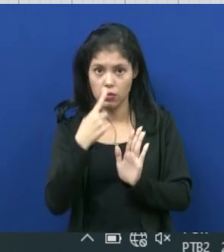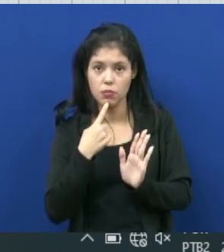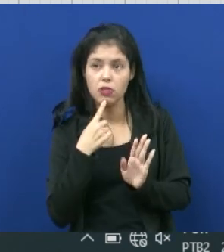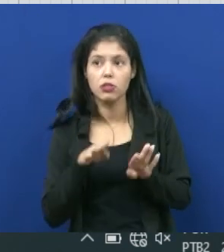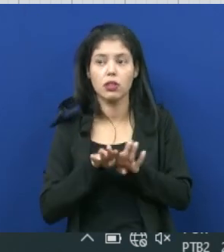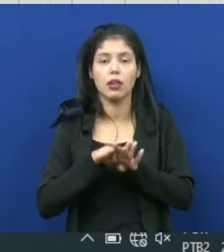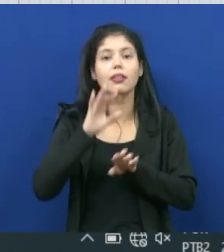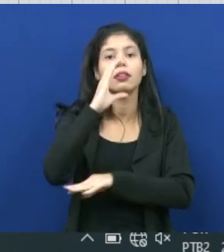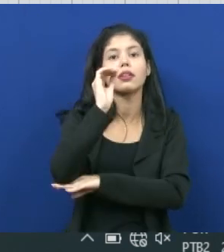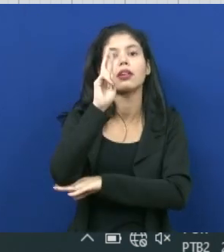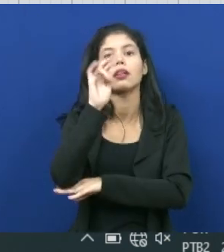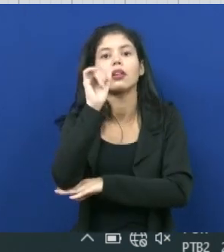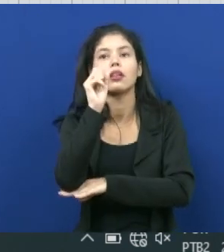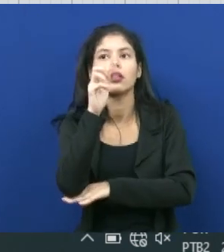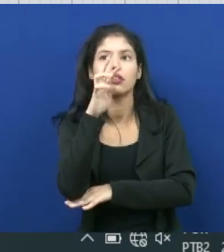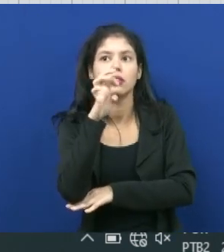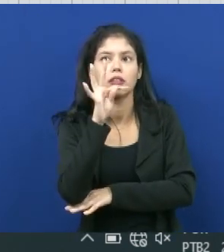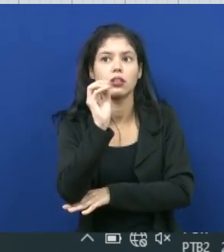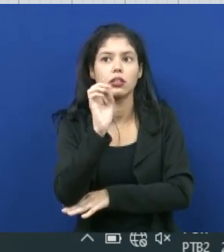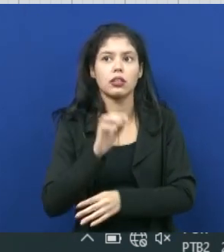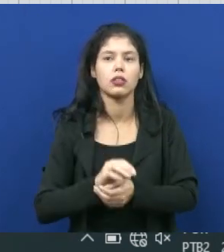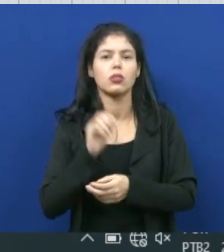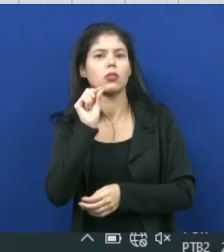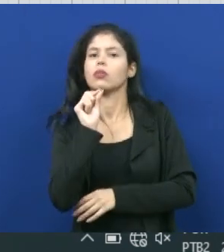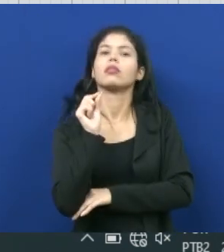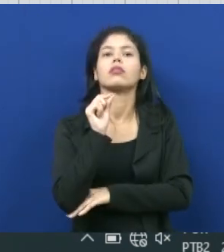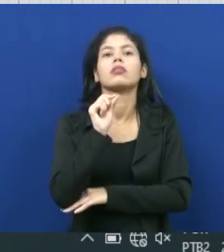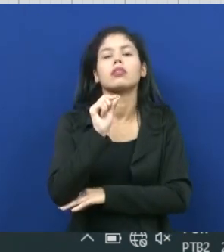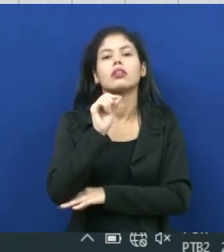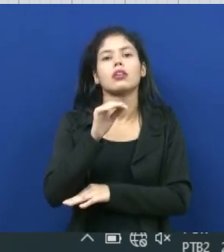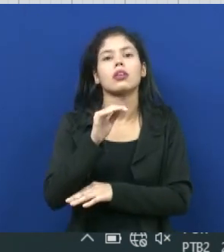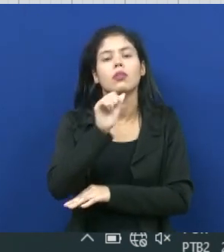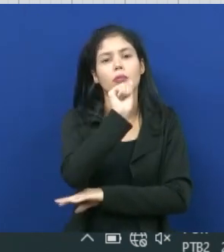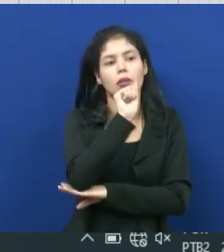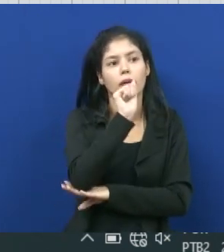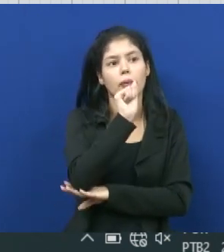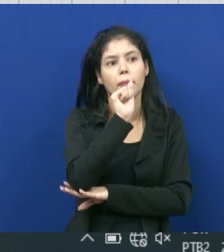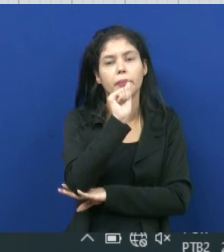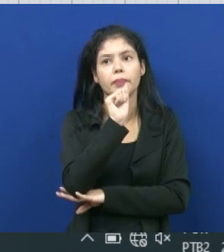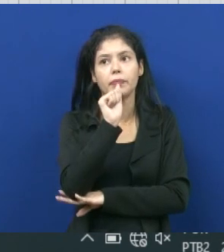Agora, o que acontece se o A for